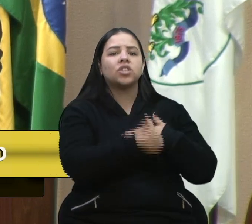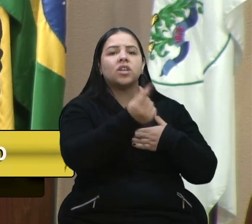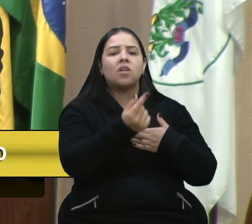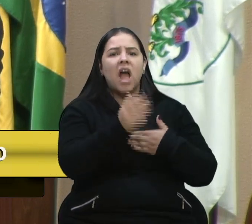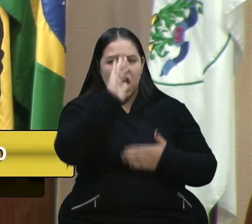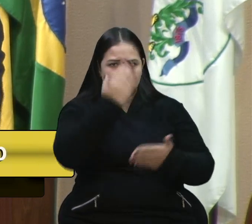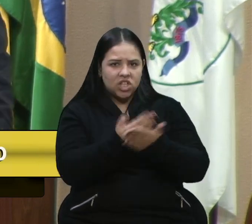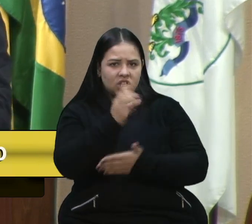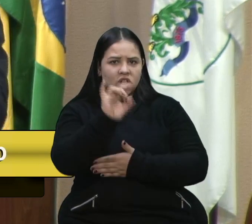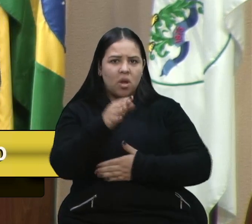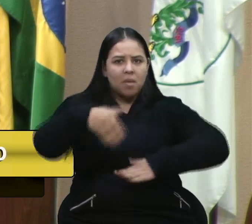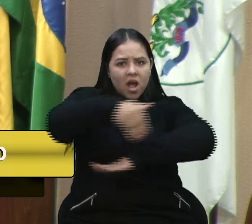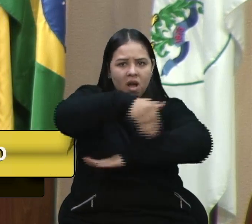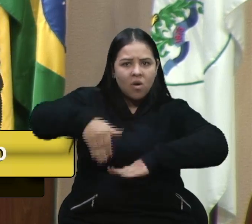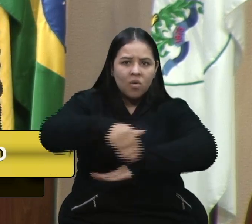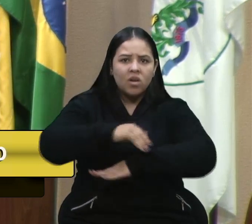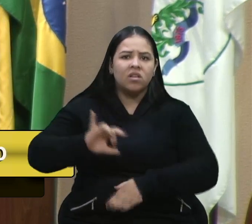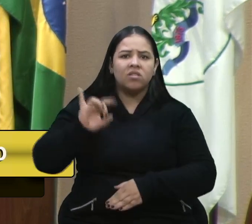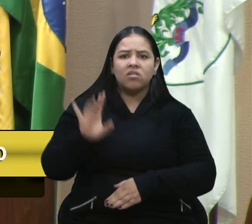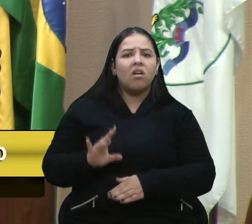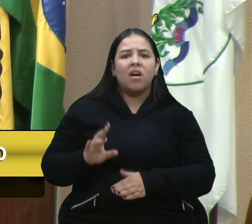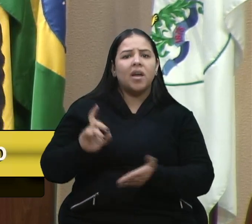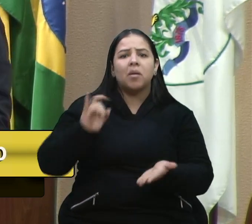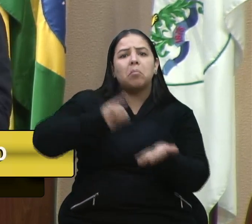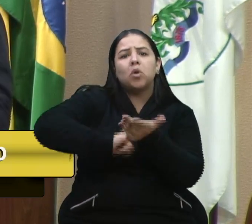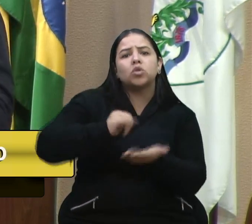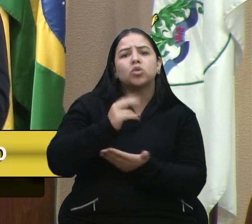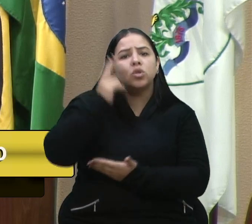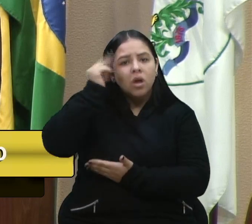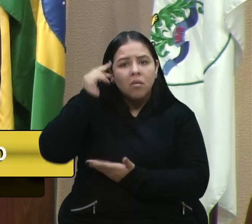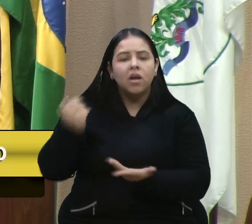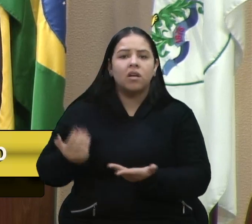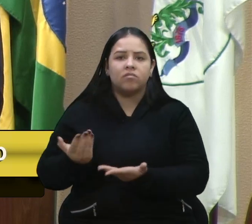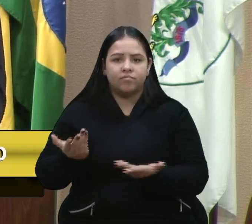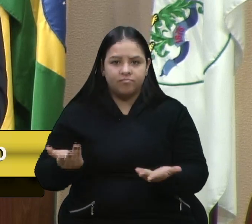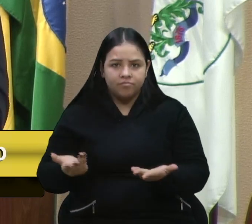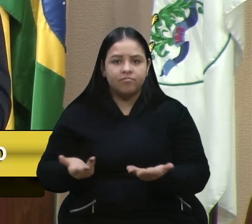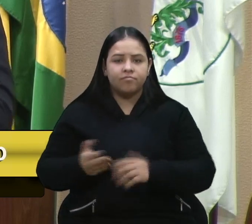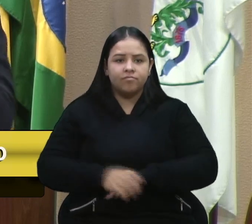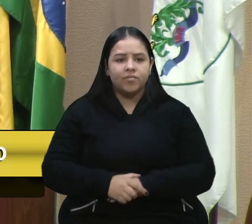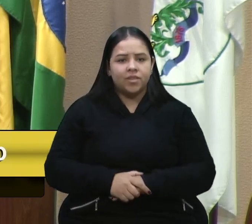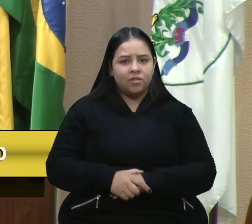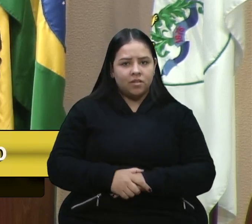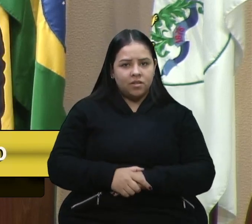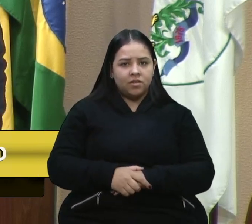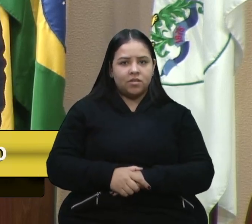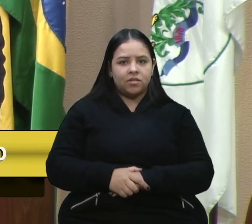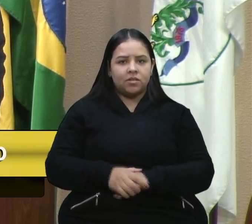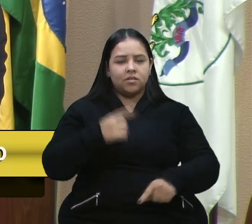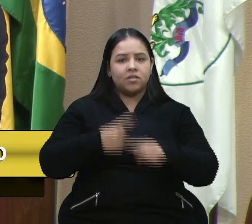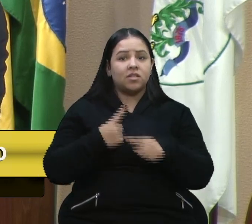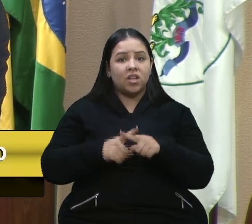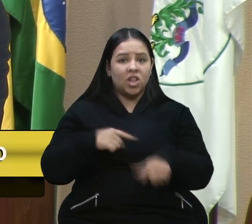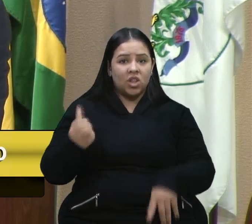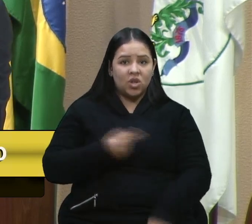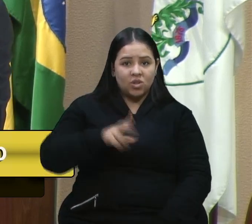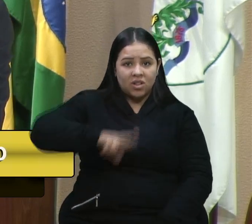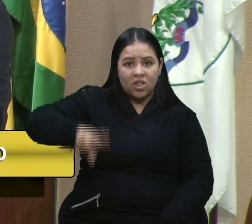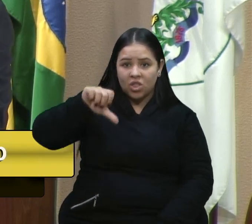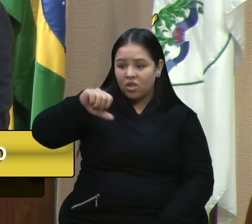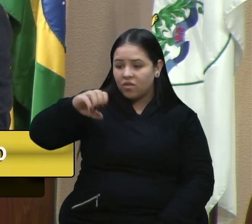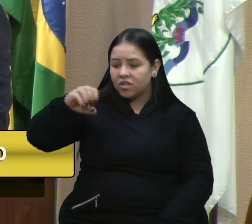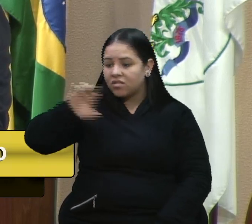para as estradas. O IPVA é o imposto sobre bens, né? E ele entra no caixa único. Então, mas a gente vai gastar R$ 900 para fazer uma